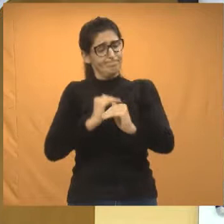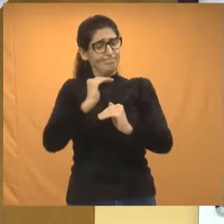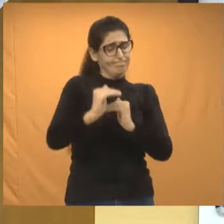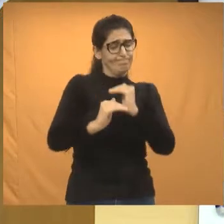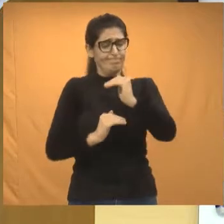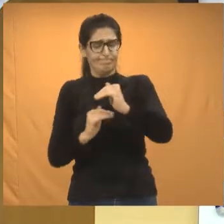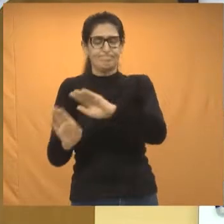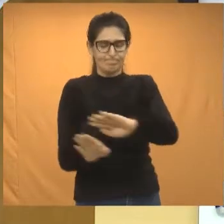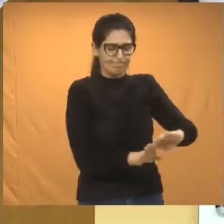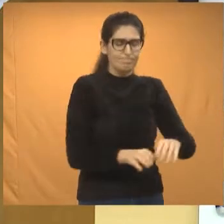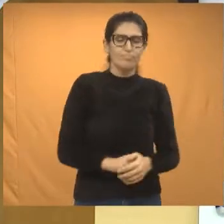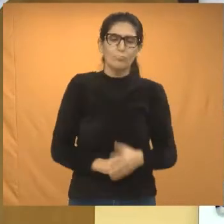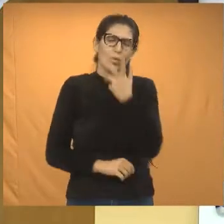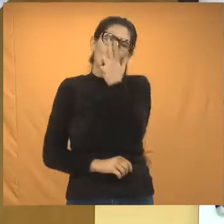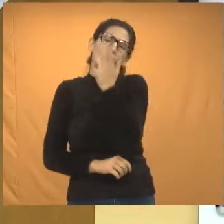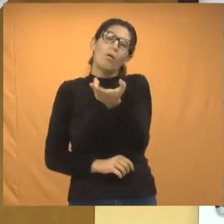um grande